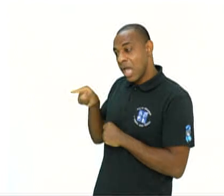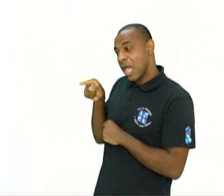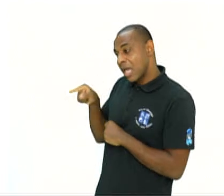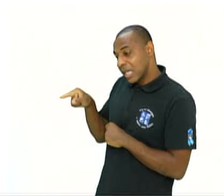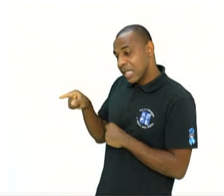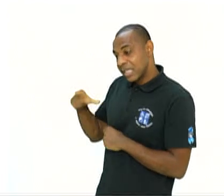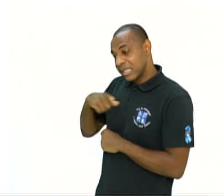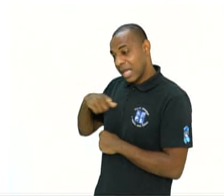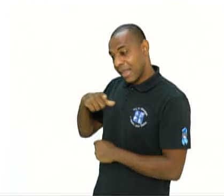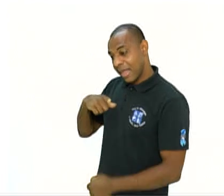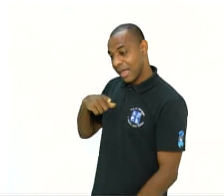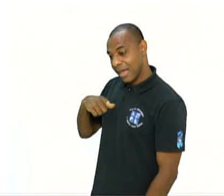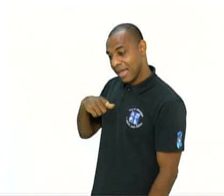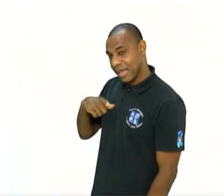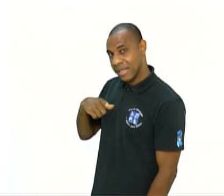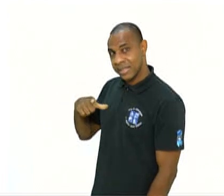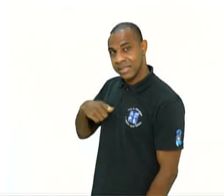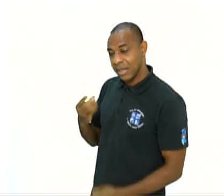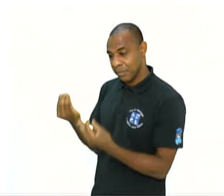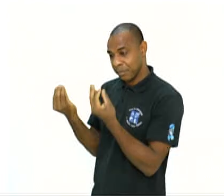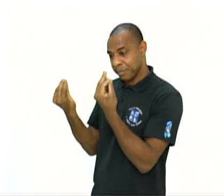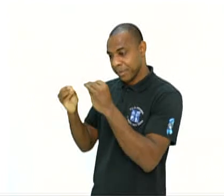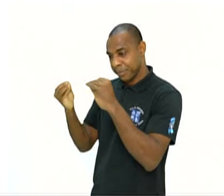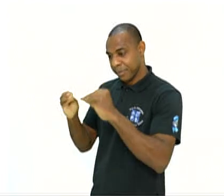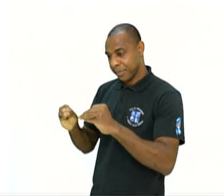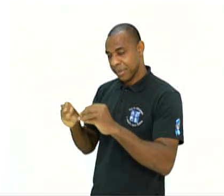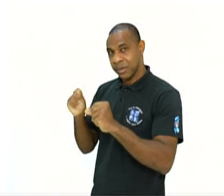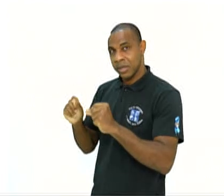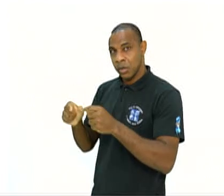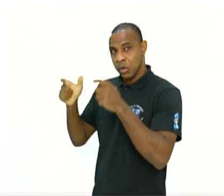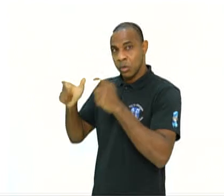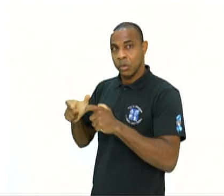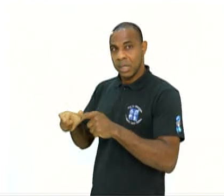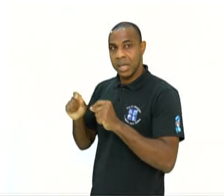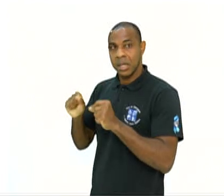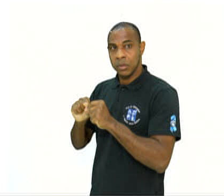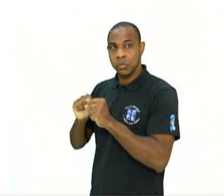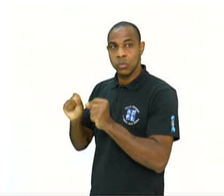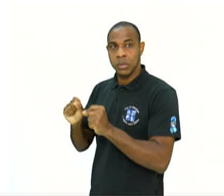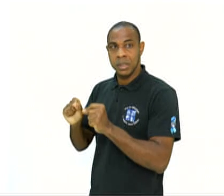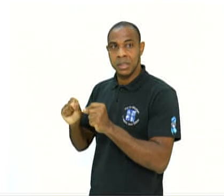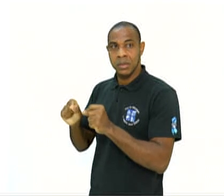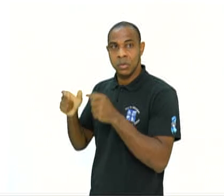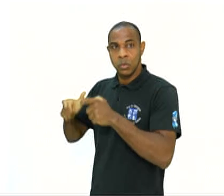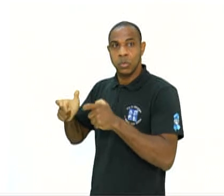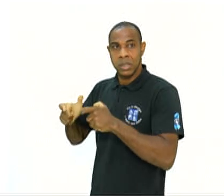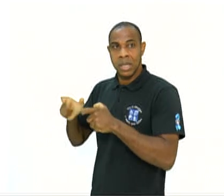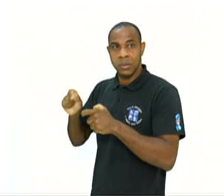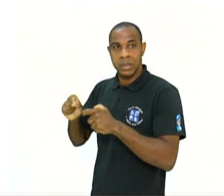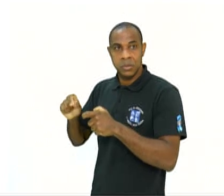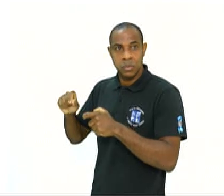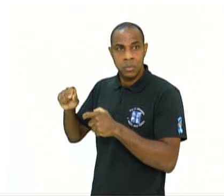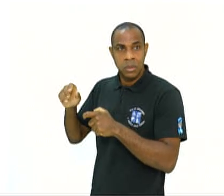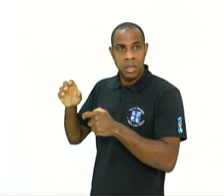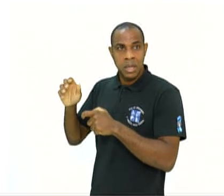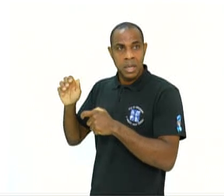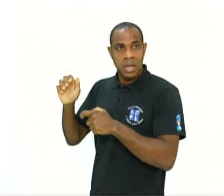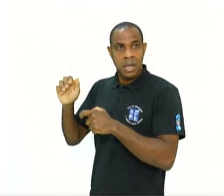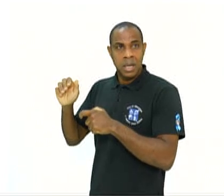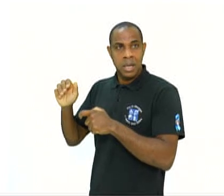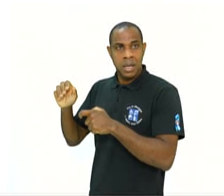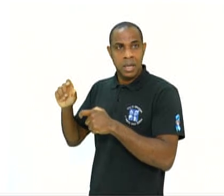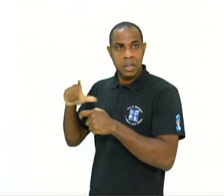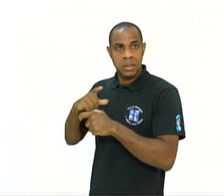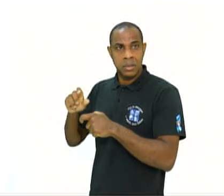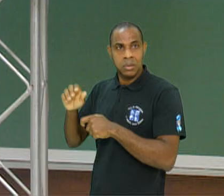ele estará preenchendo o lugar do Arrow enquanto o Arrow estiver de férias. Então sabemos que o Arrow aqui